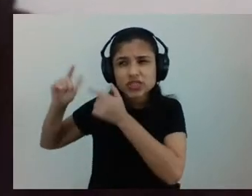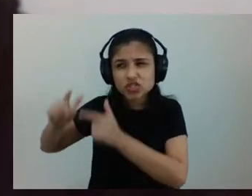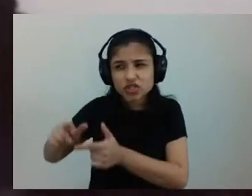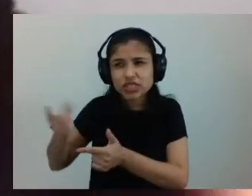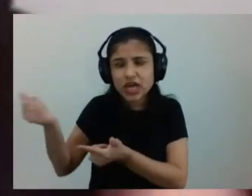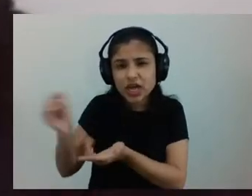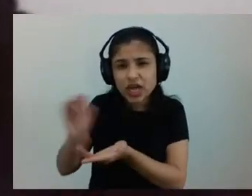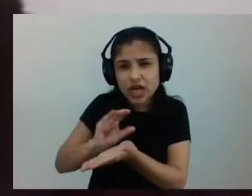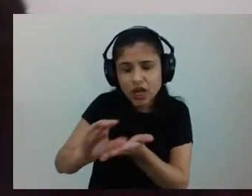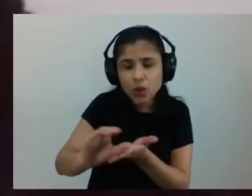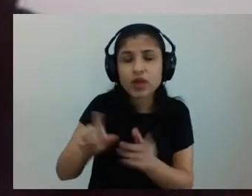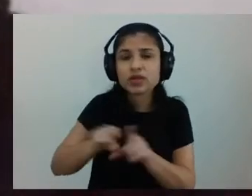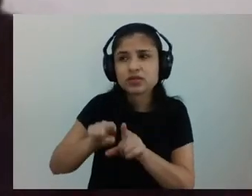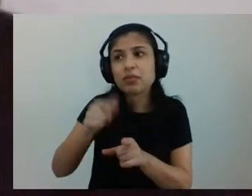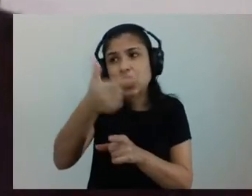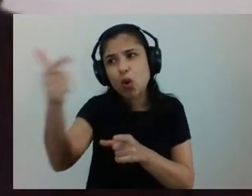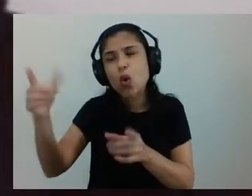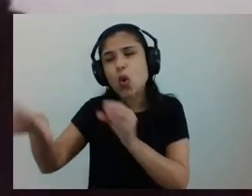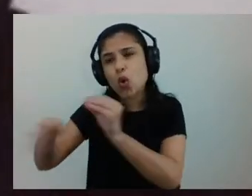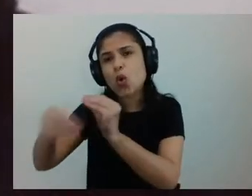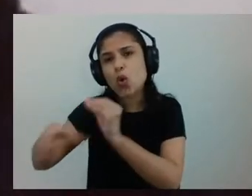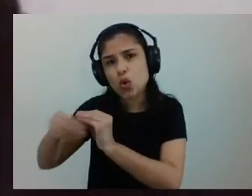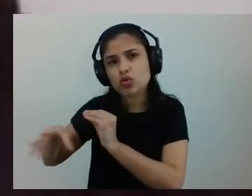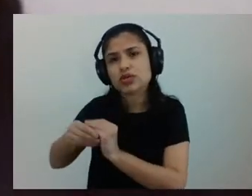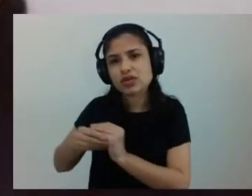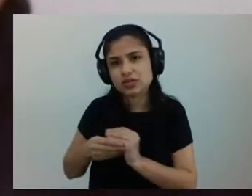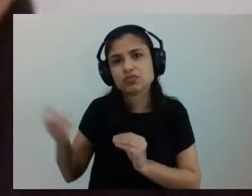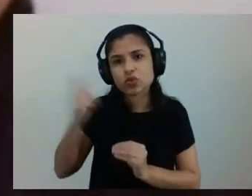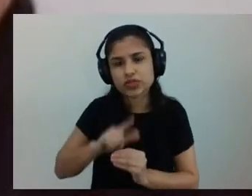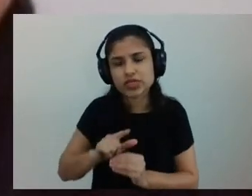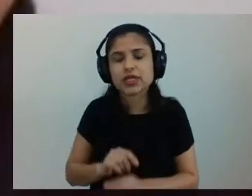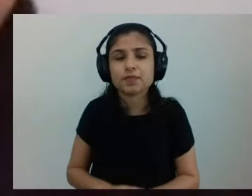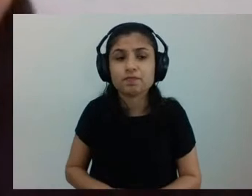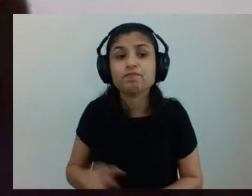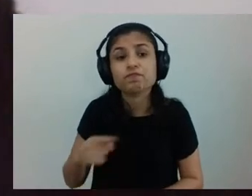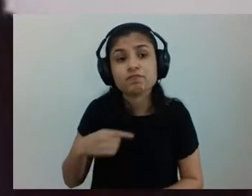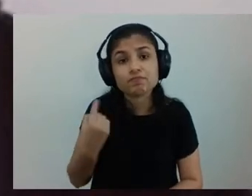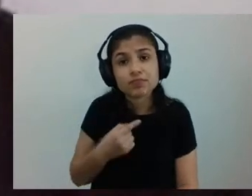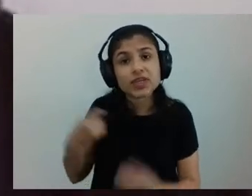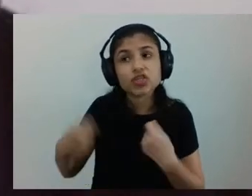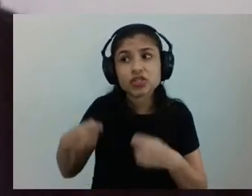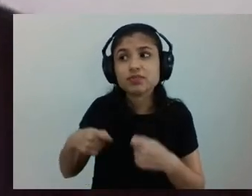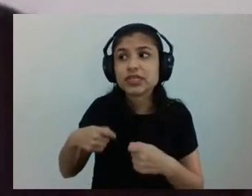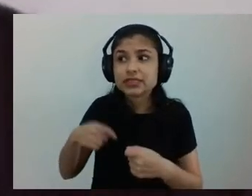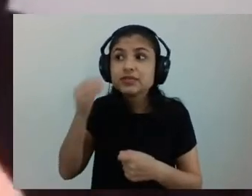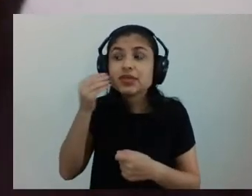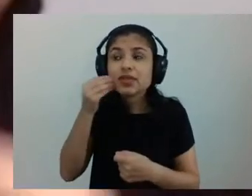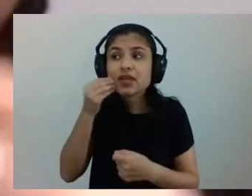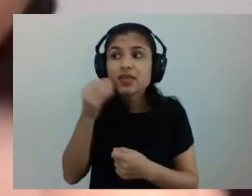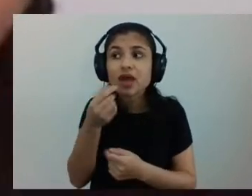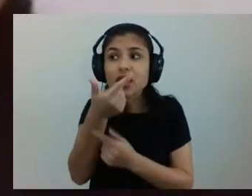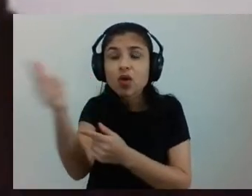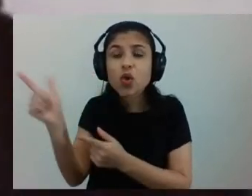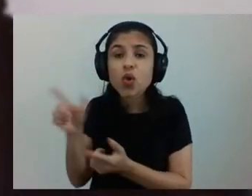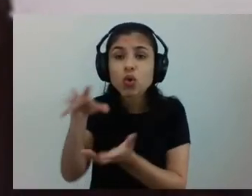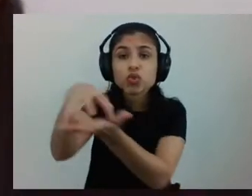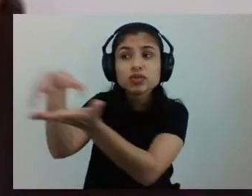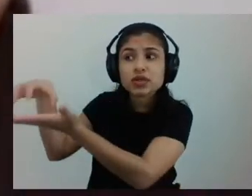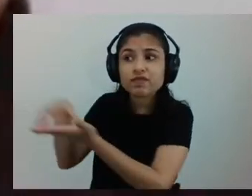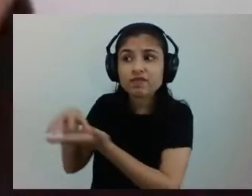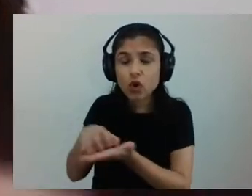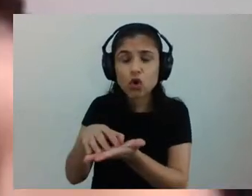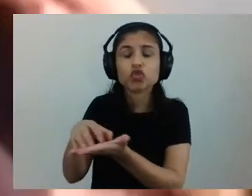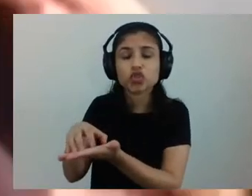das fontes do governo normal, ok? Nós temos que ir atrás dessas fontes, porque elas não são carimbadas, e deixar aquelas que nós temos